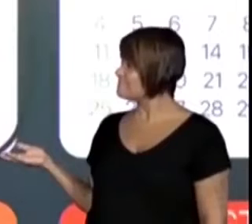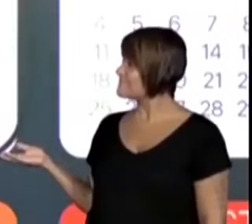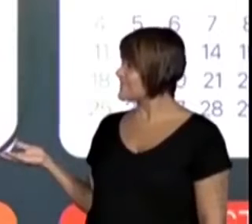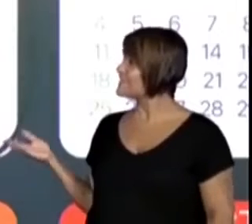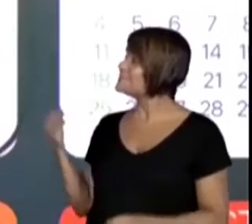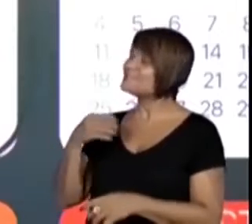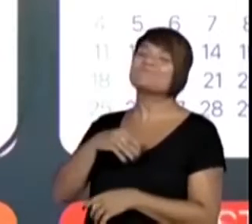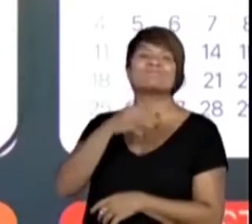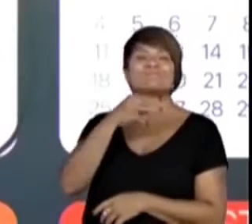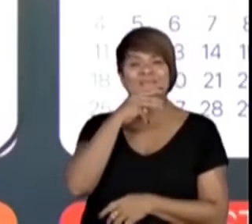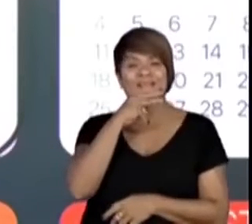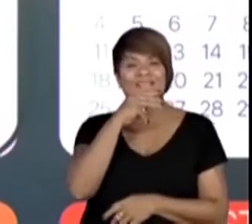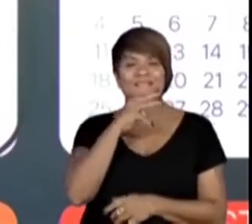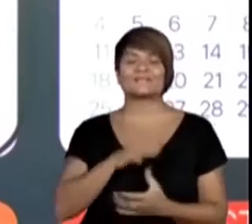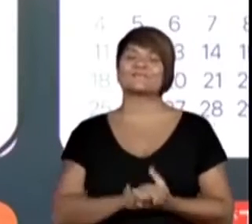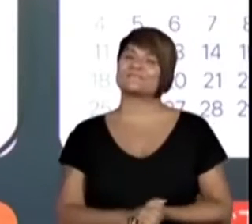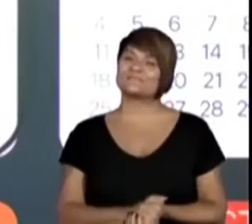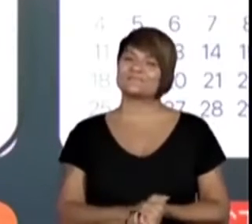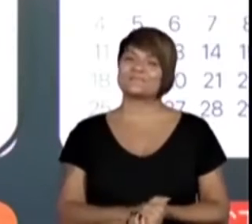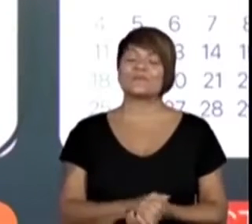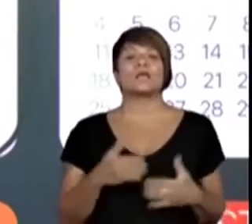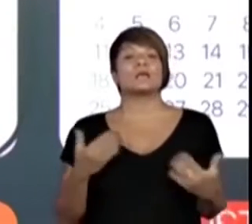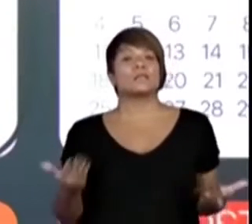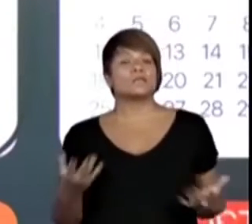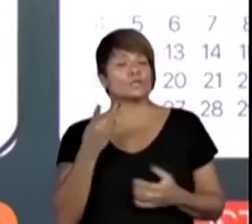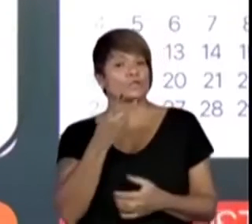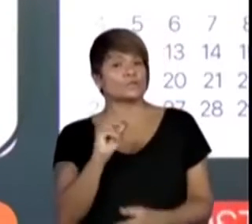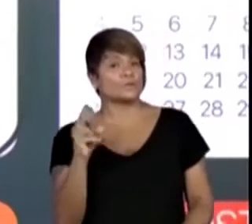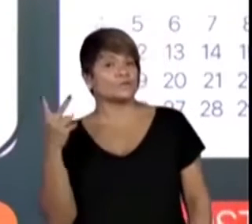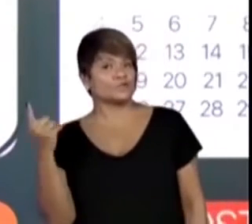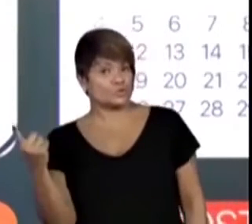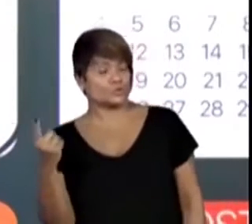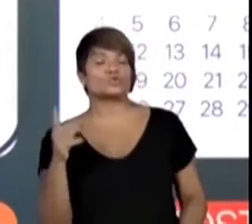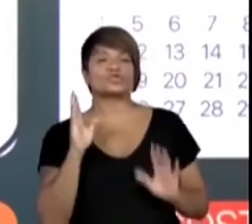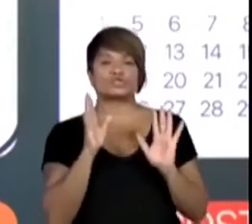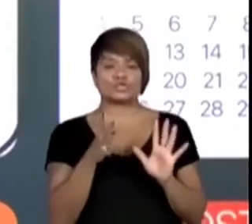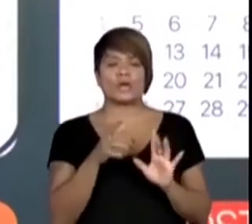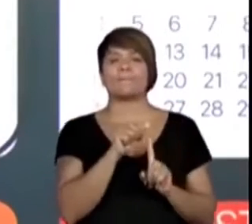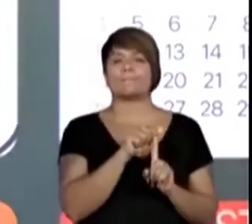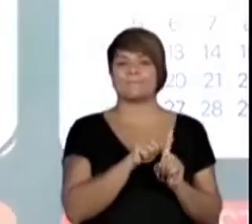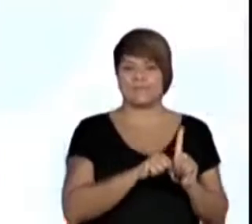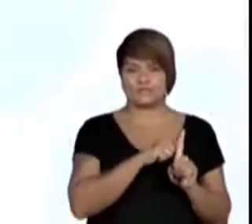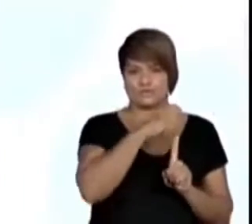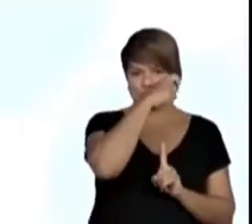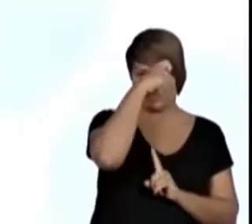março. Então, 2021 já teve o mês de janeiro,